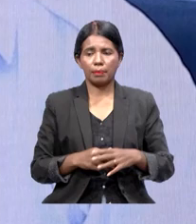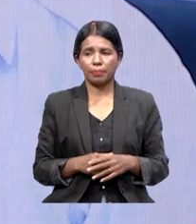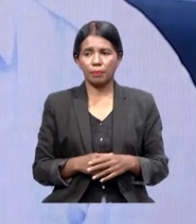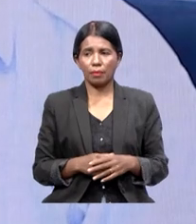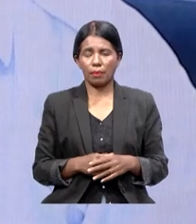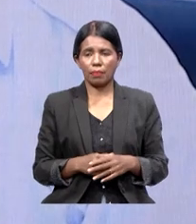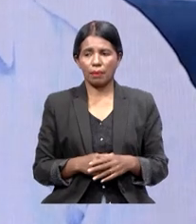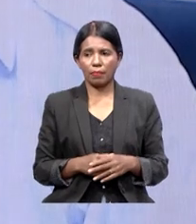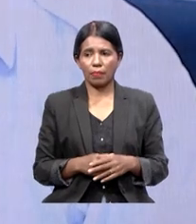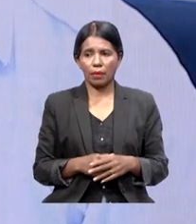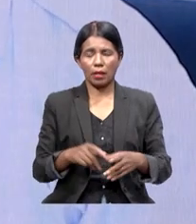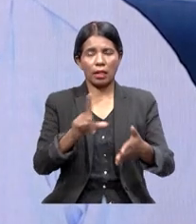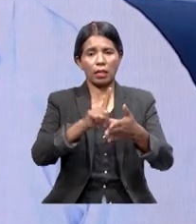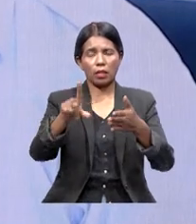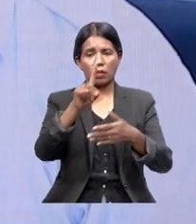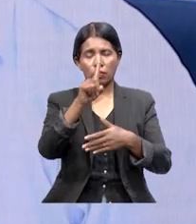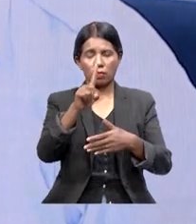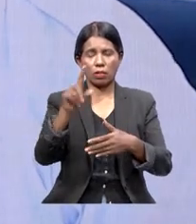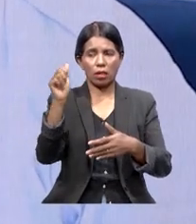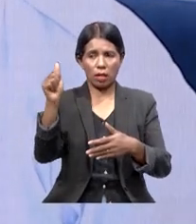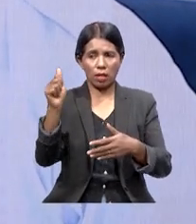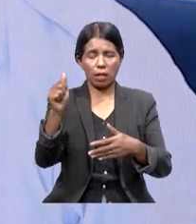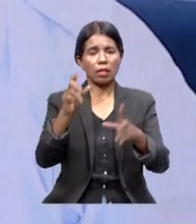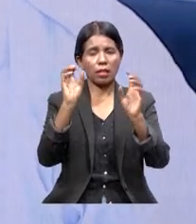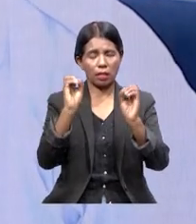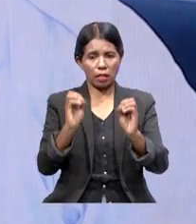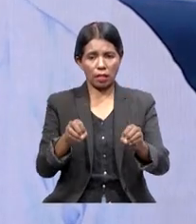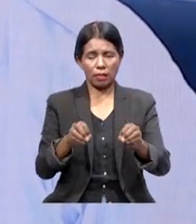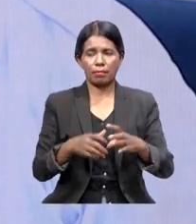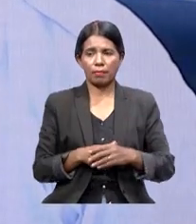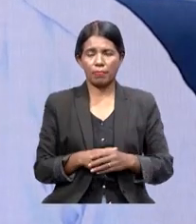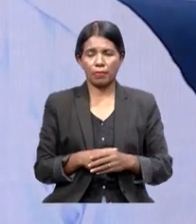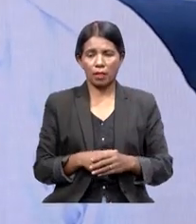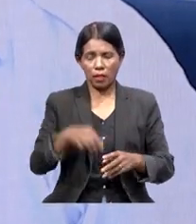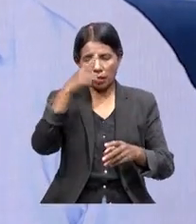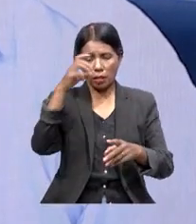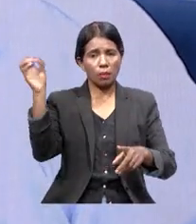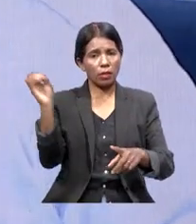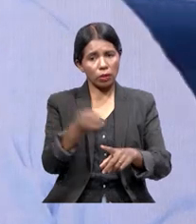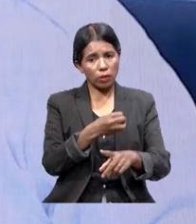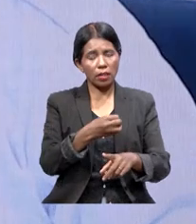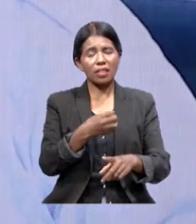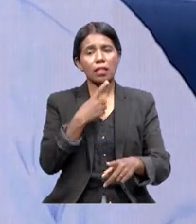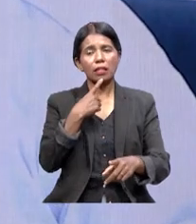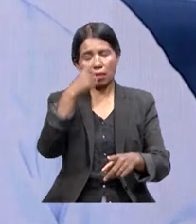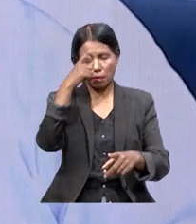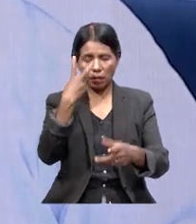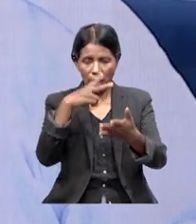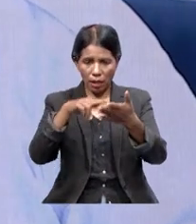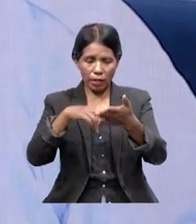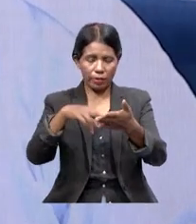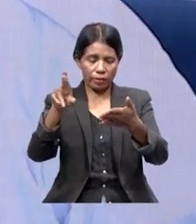alínea un a ne é obrigatório tamban nema nia verifica hotu tia nia halo